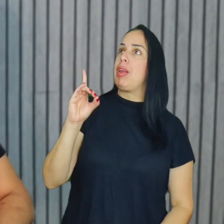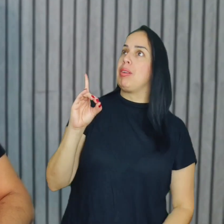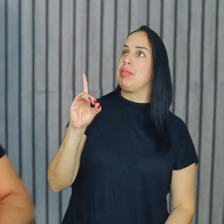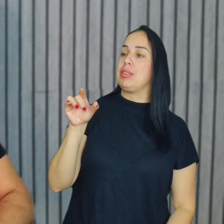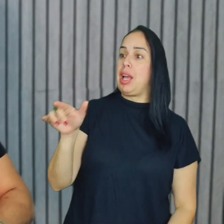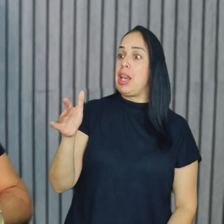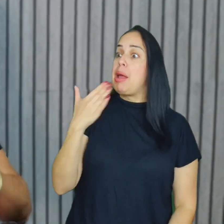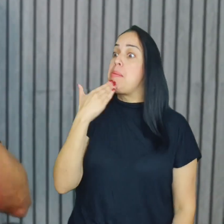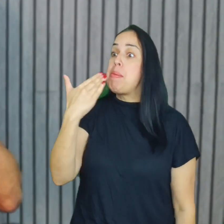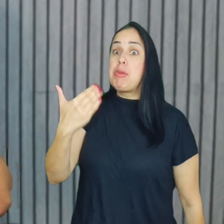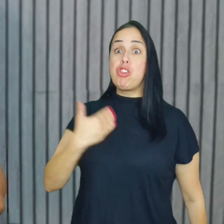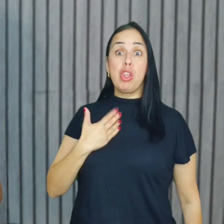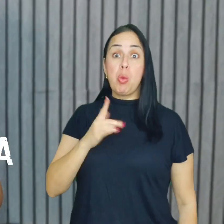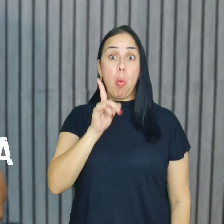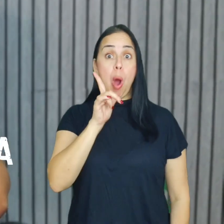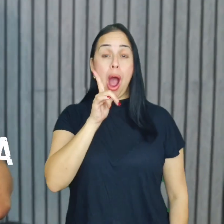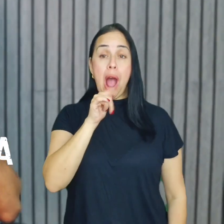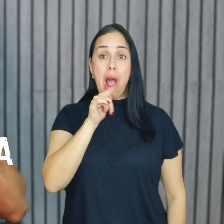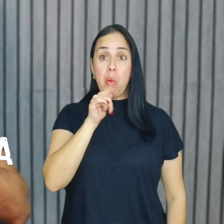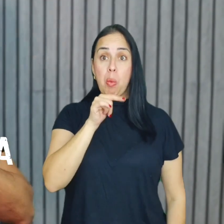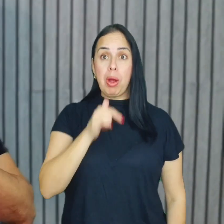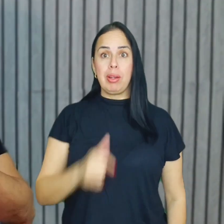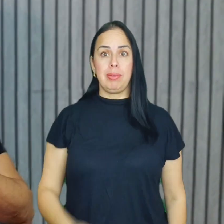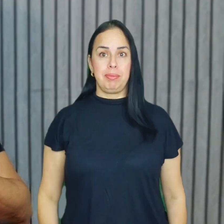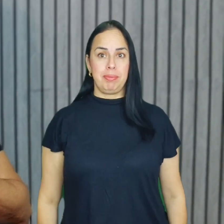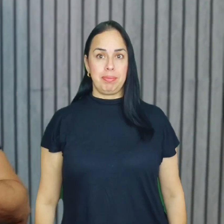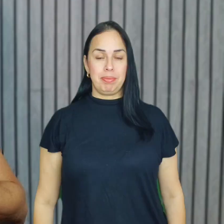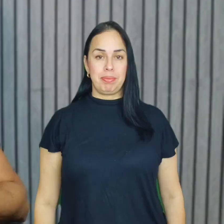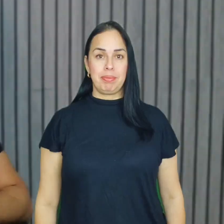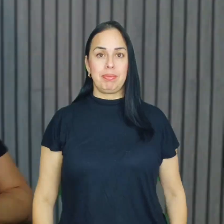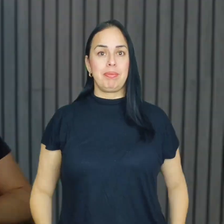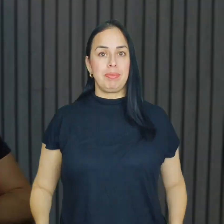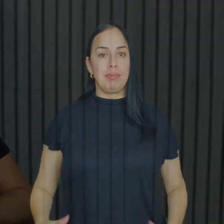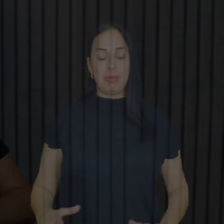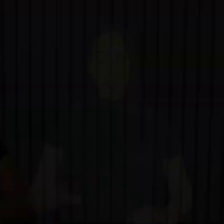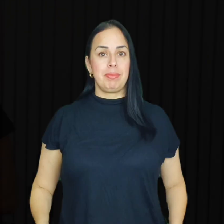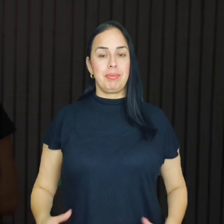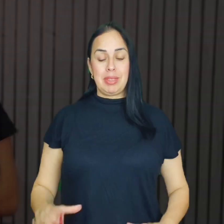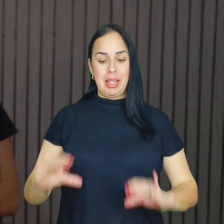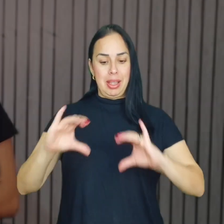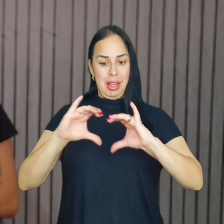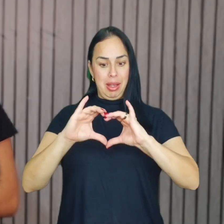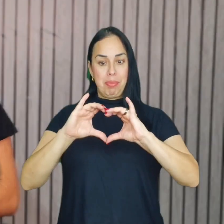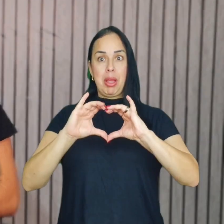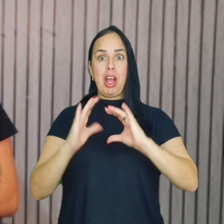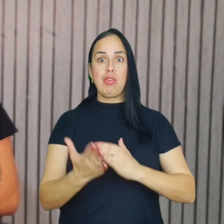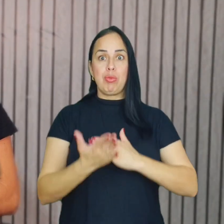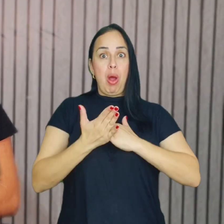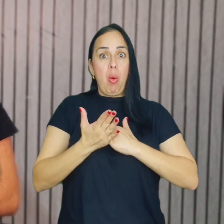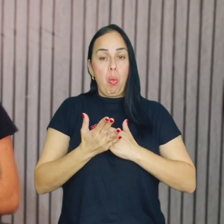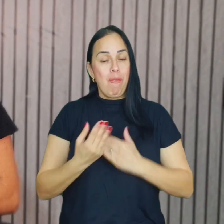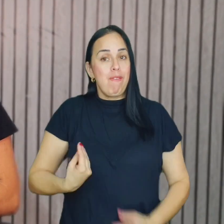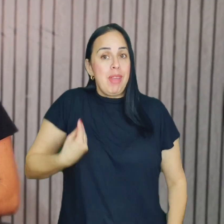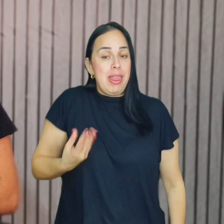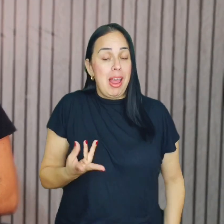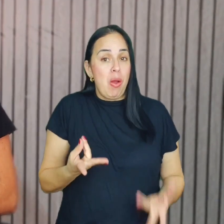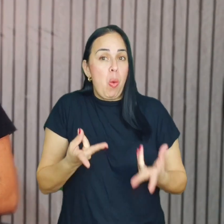comigo, porque eu falei, meu Deus, meu filho estava me pedindo água. A Adas me trouxe qualidade de